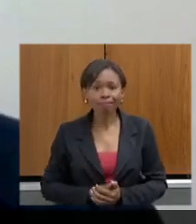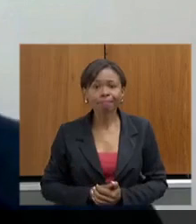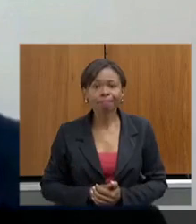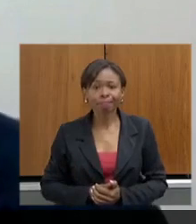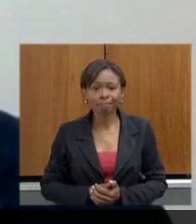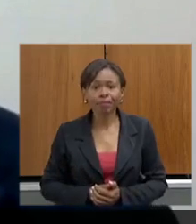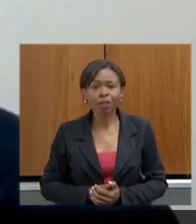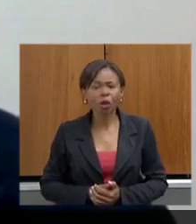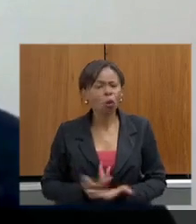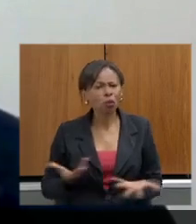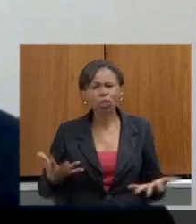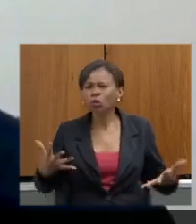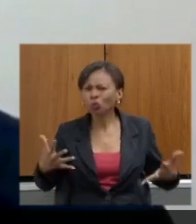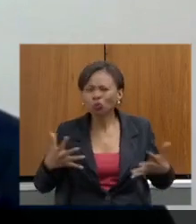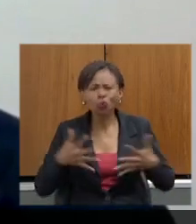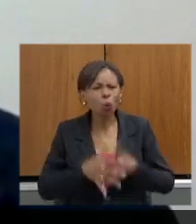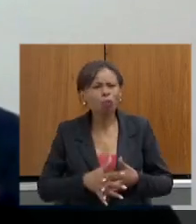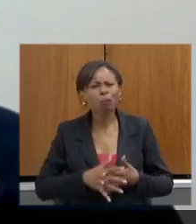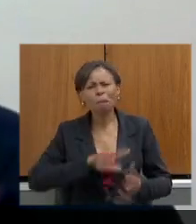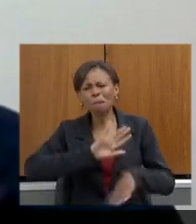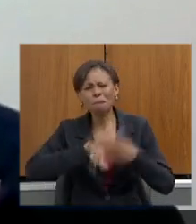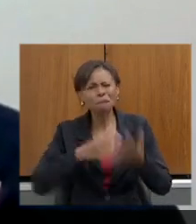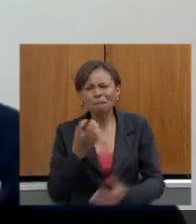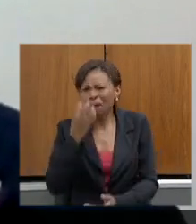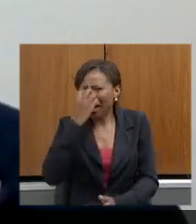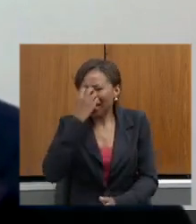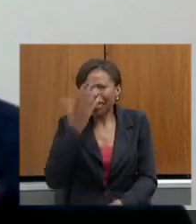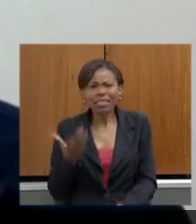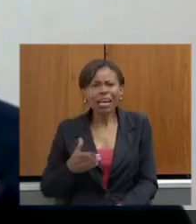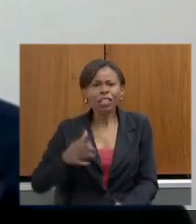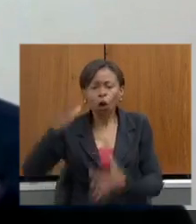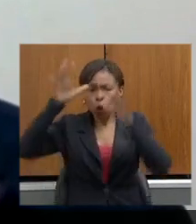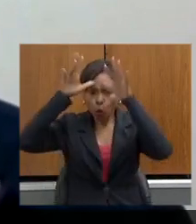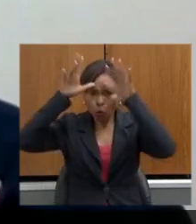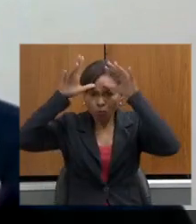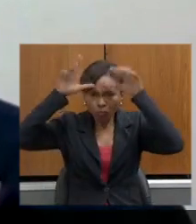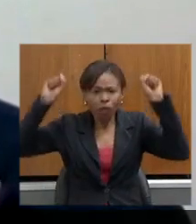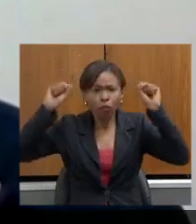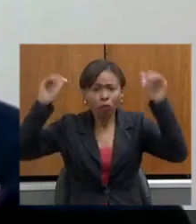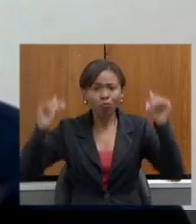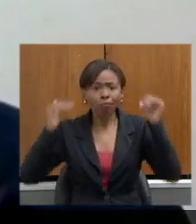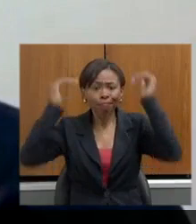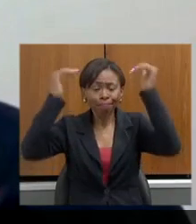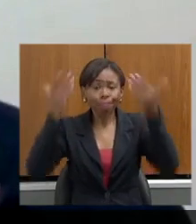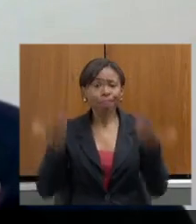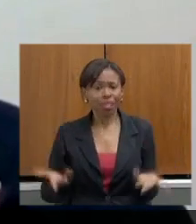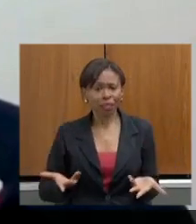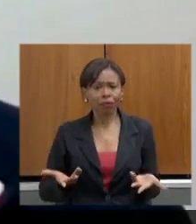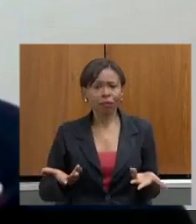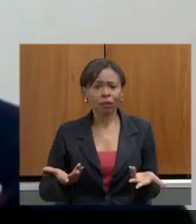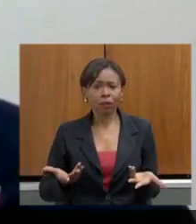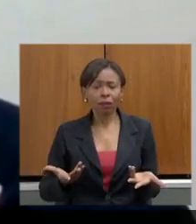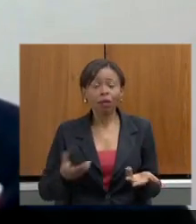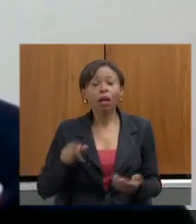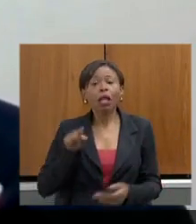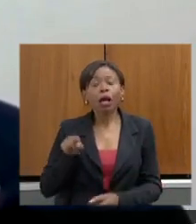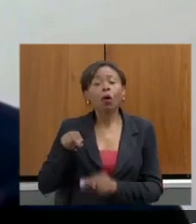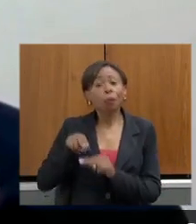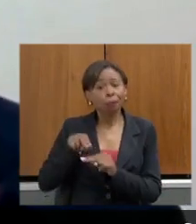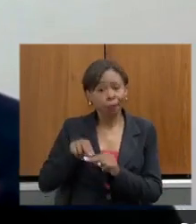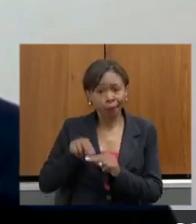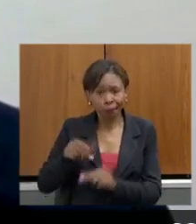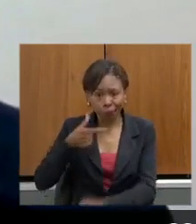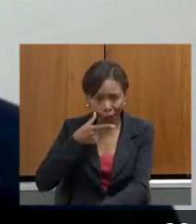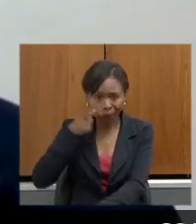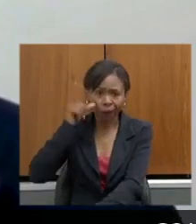a porta cada vamos dizer assim do tribunal eu souber no tribunal sonho Uberaba